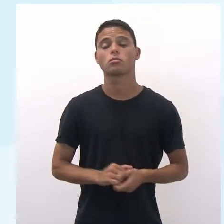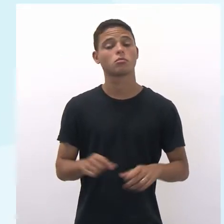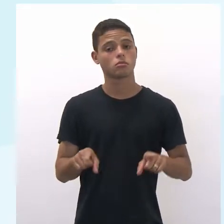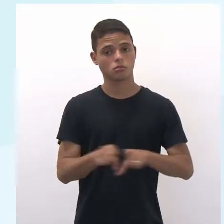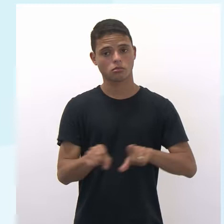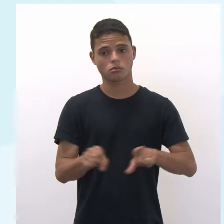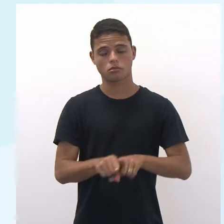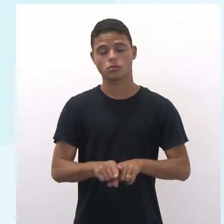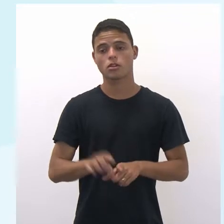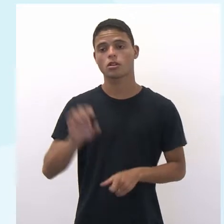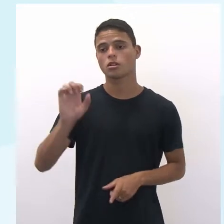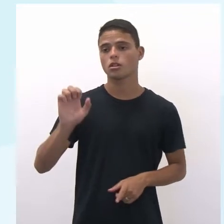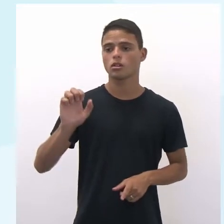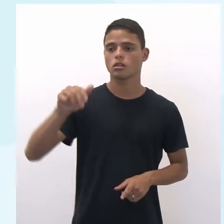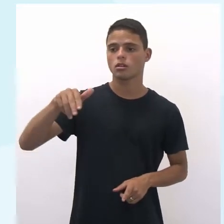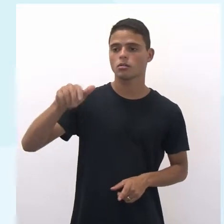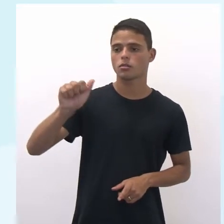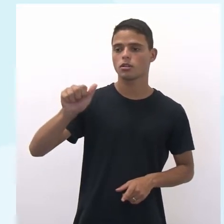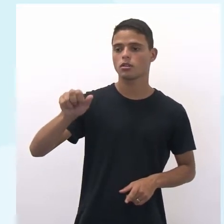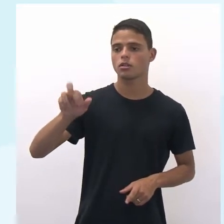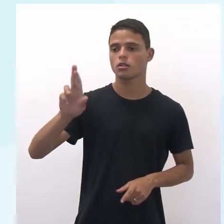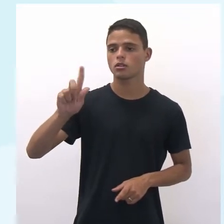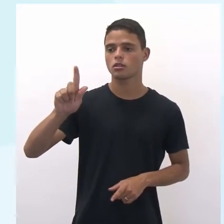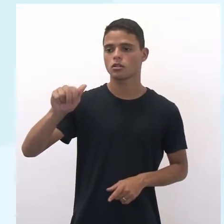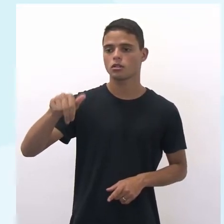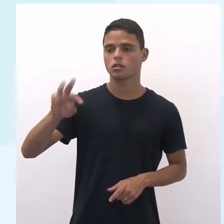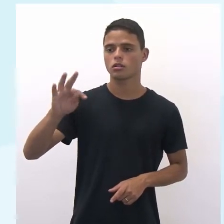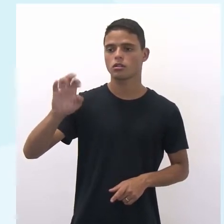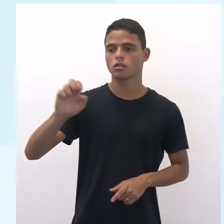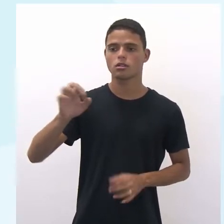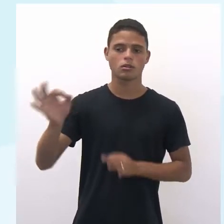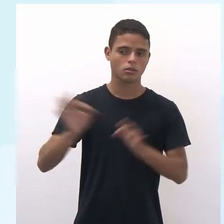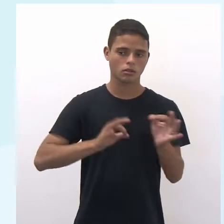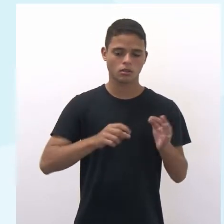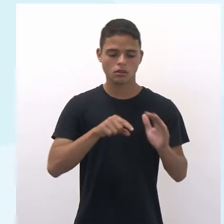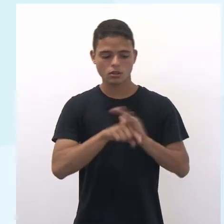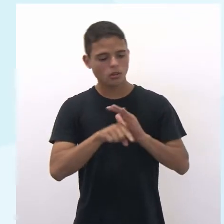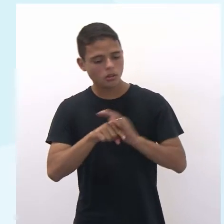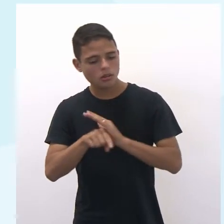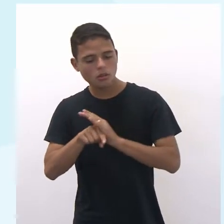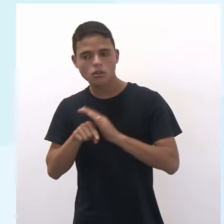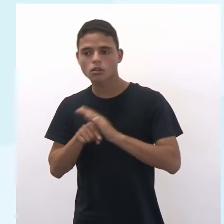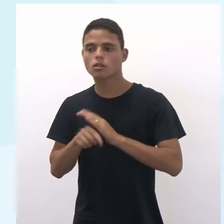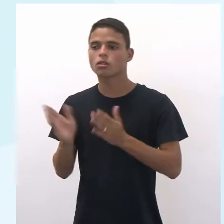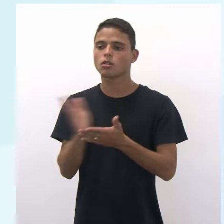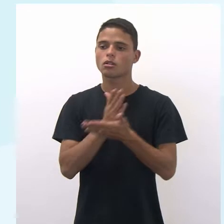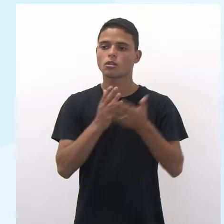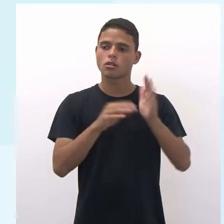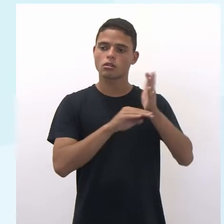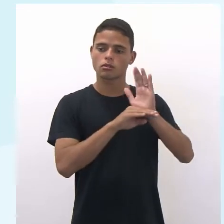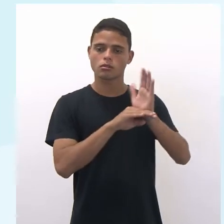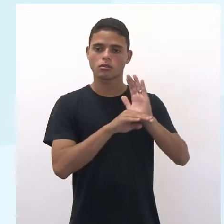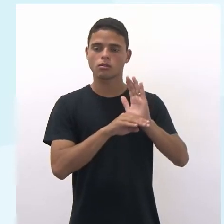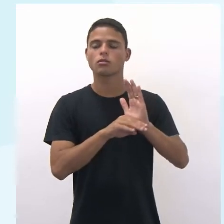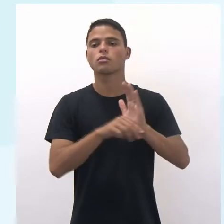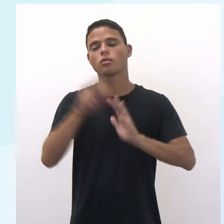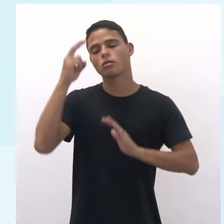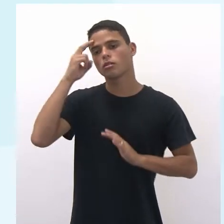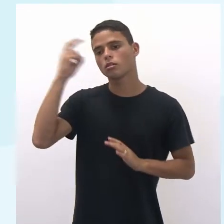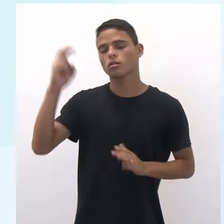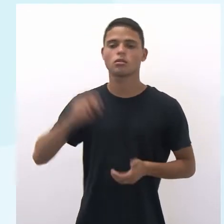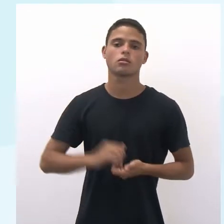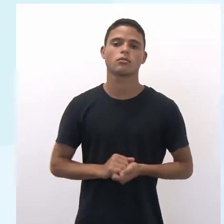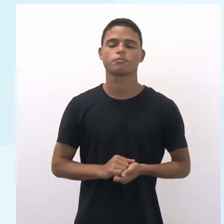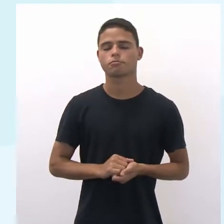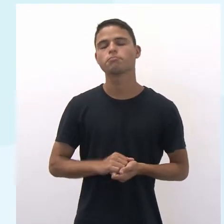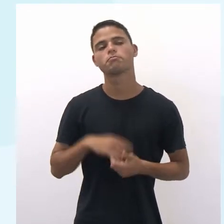emergente. Então, eu preciso procurar, pesquisar vídeos que falem sobre indústria cultural. Meio